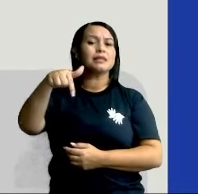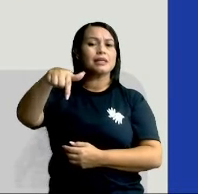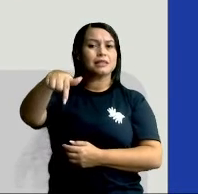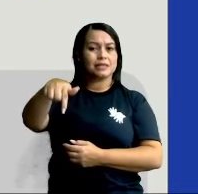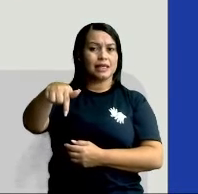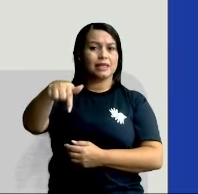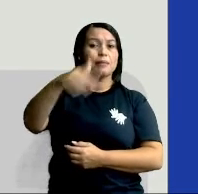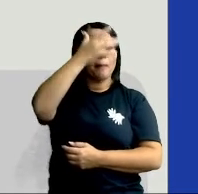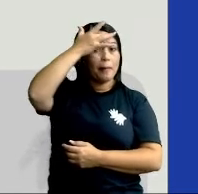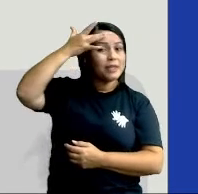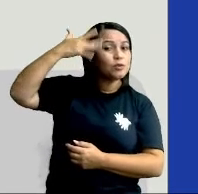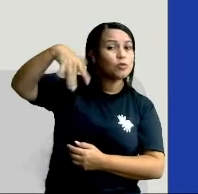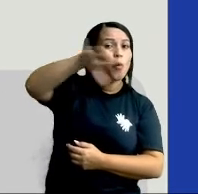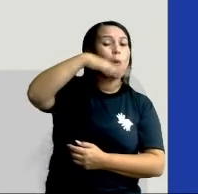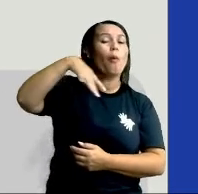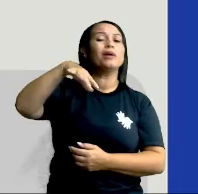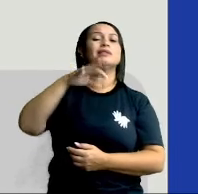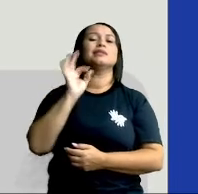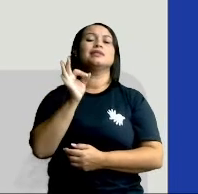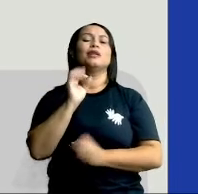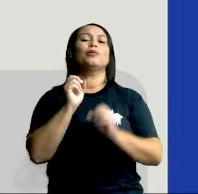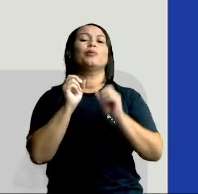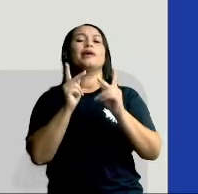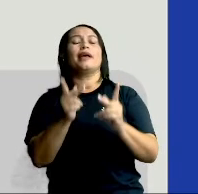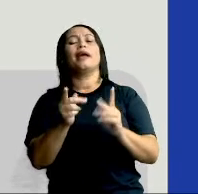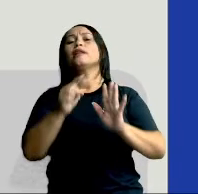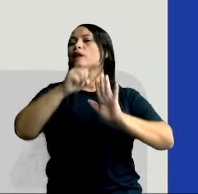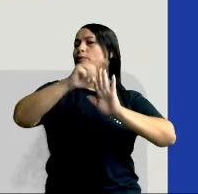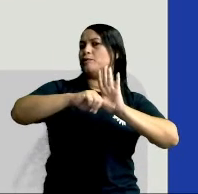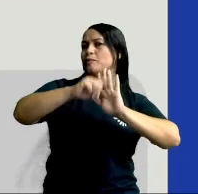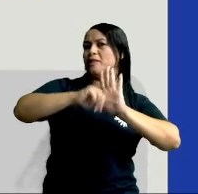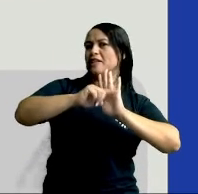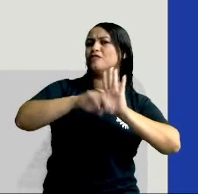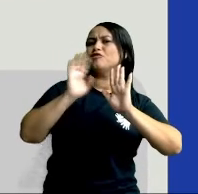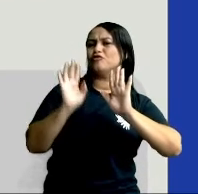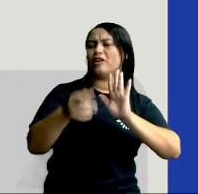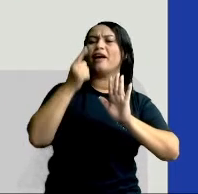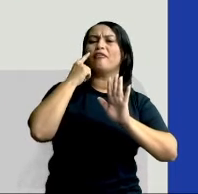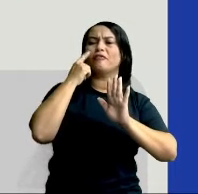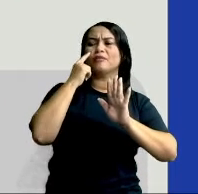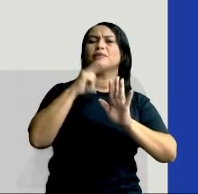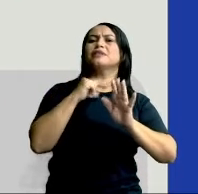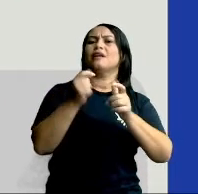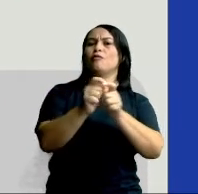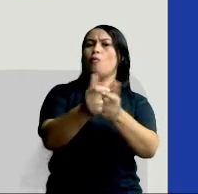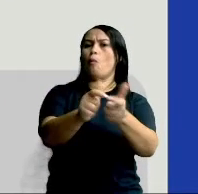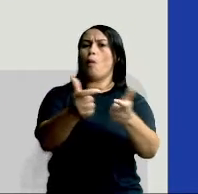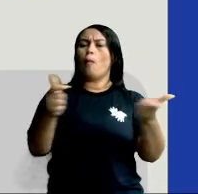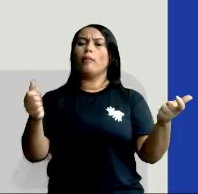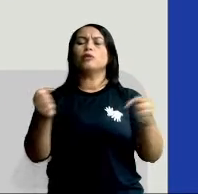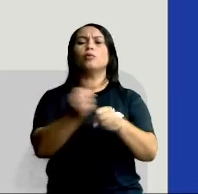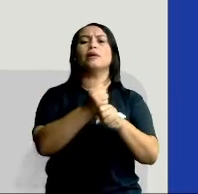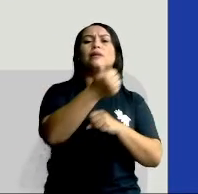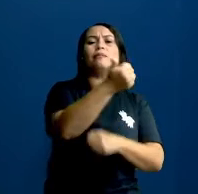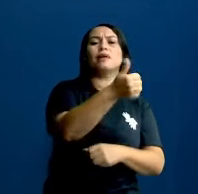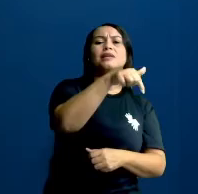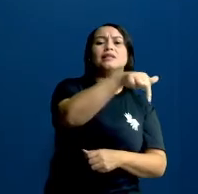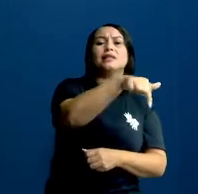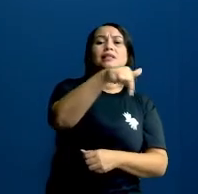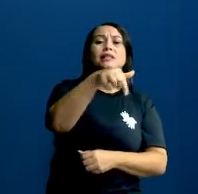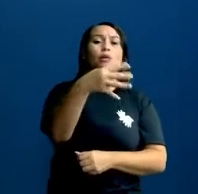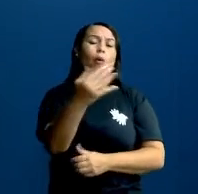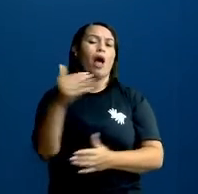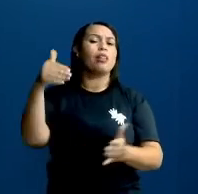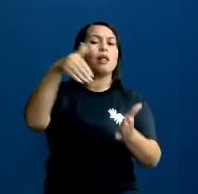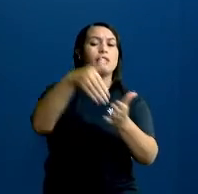134.717 habitantes. Ok? Então, a nossa subtração, a gente viu aí que aumentou desde